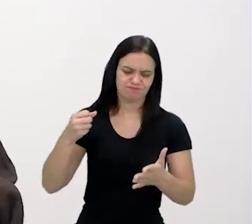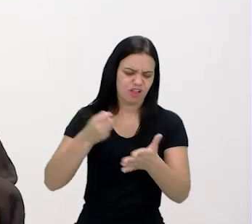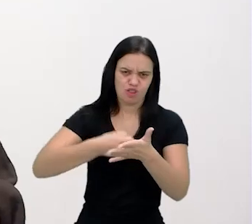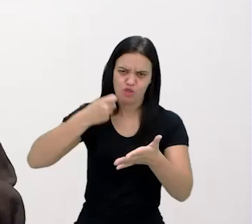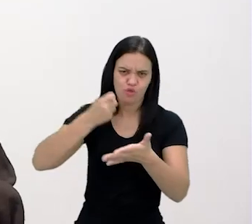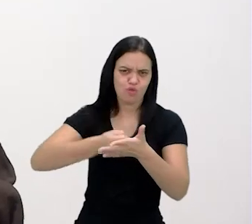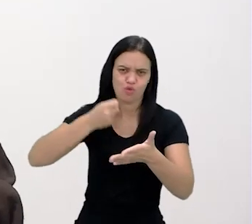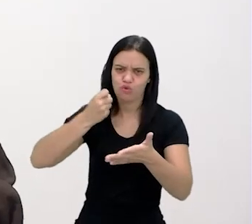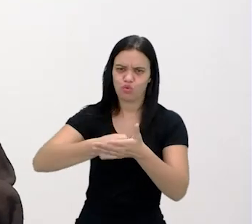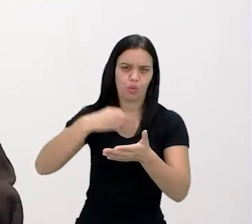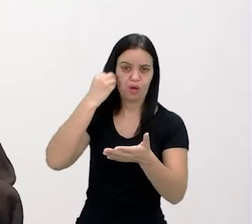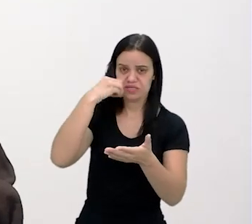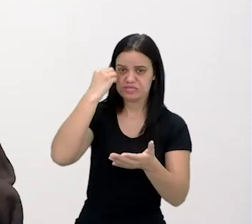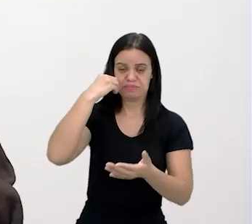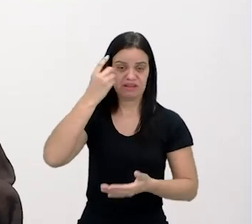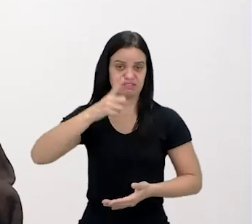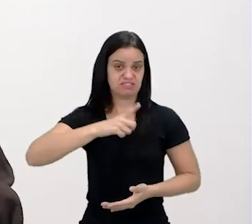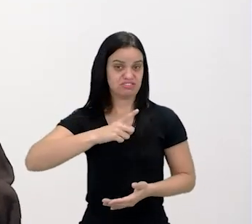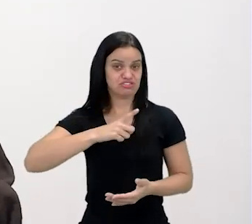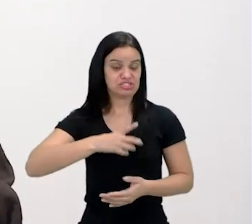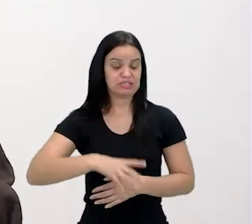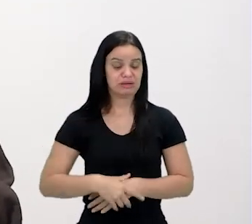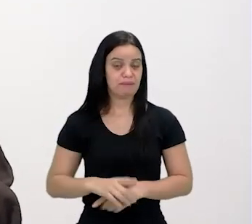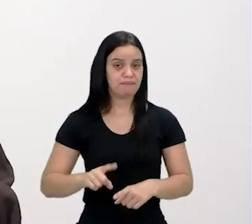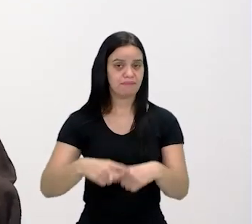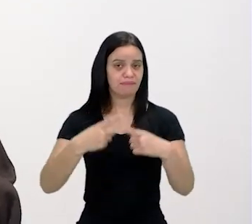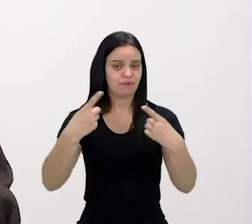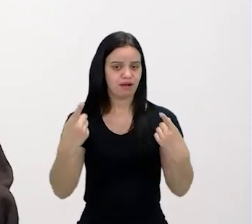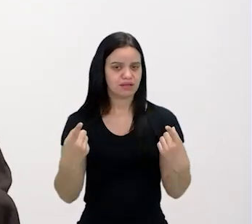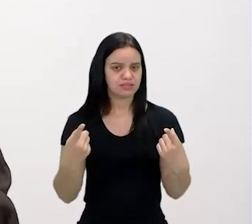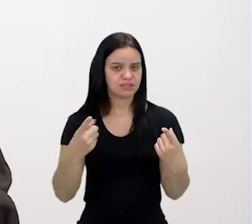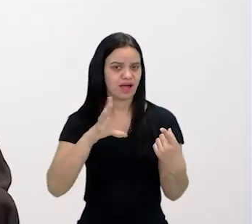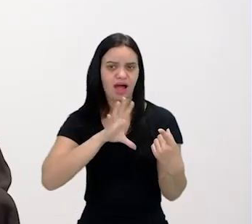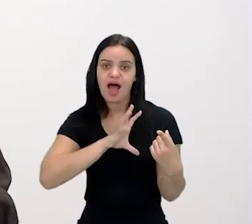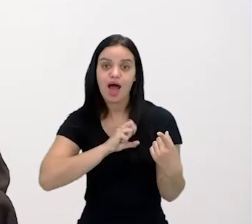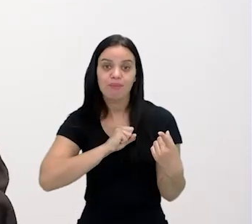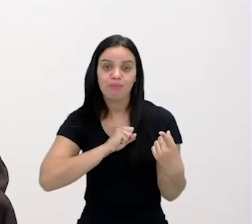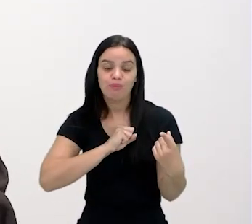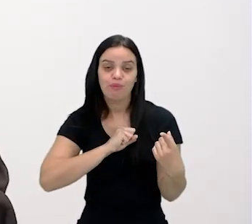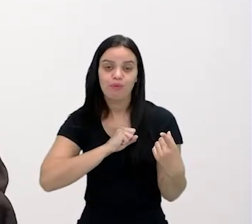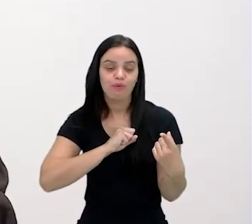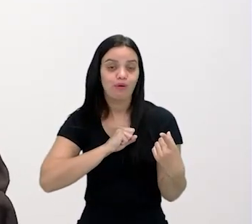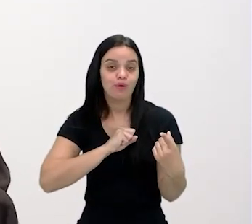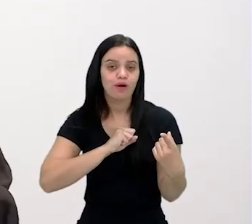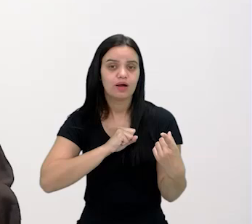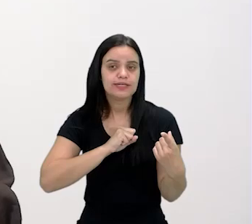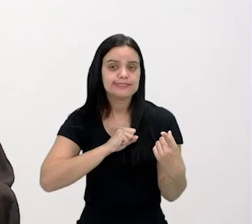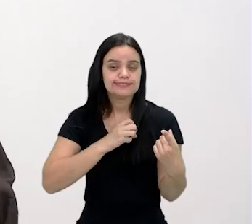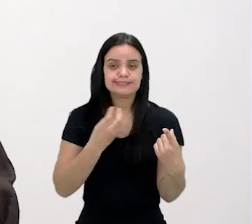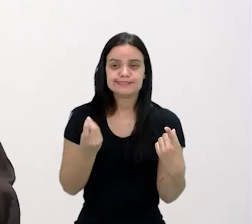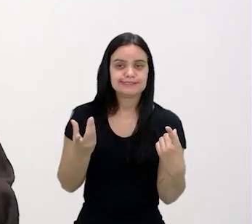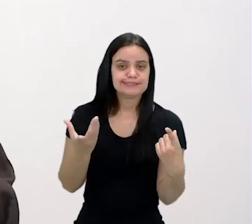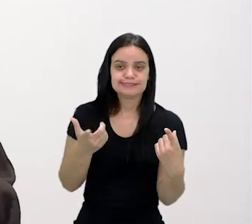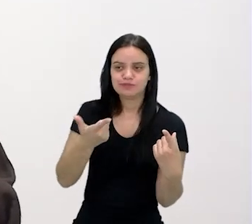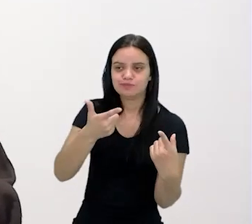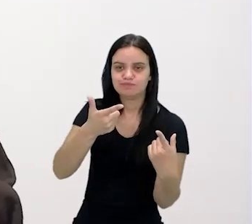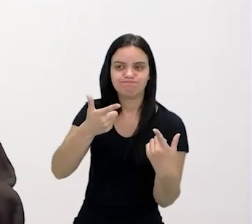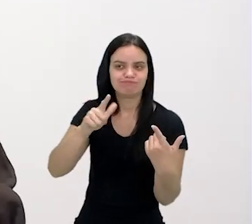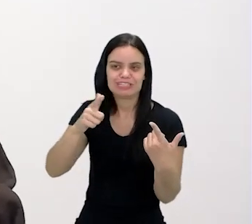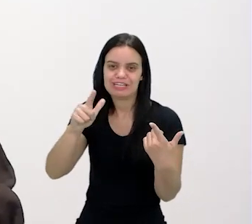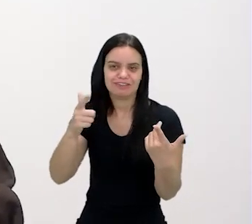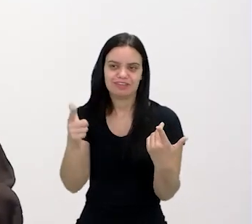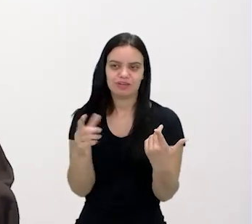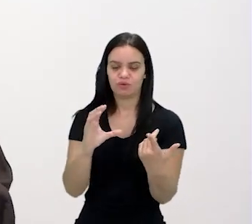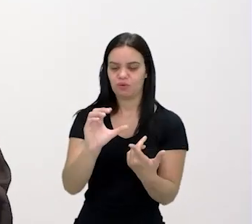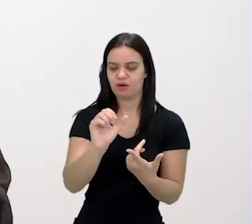com a inexperiência que ela tinha, né? Mas amor mesmo, Simone, amor, ele não tem a ver com